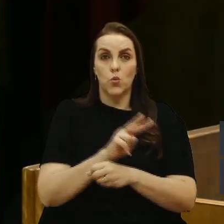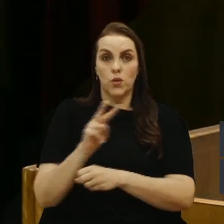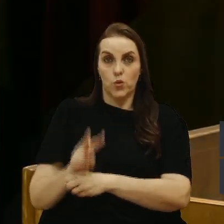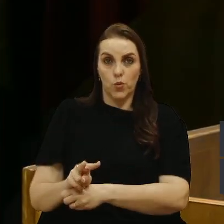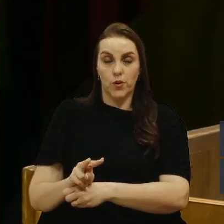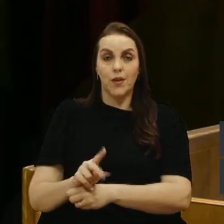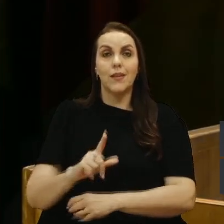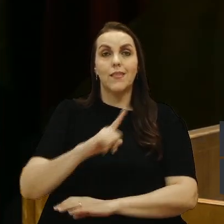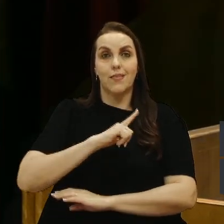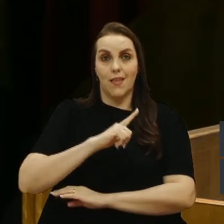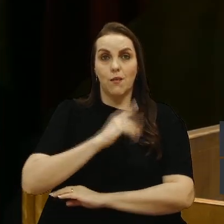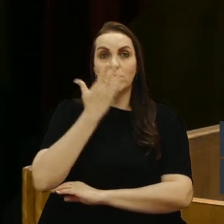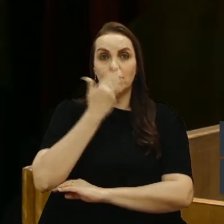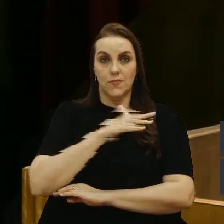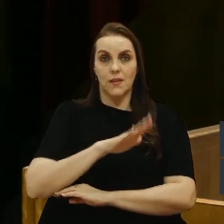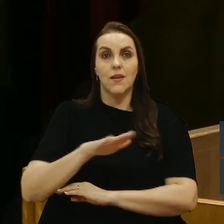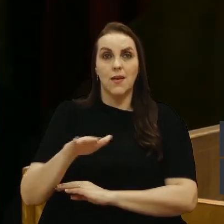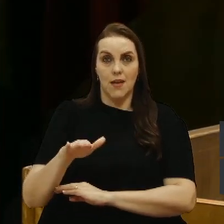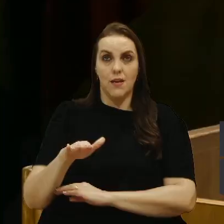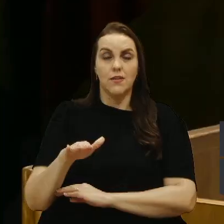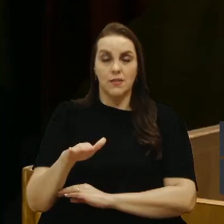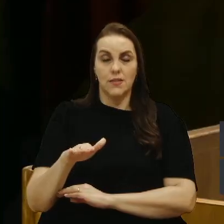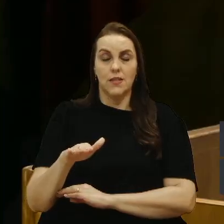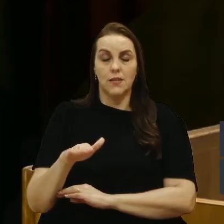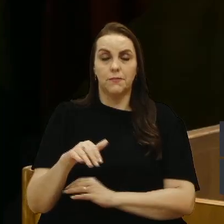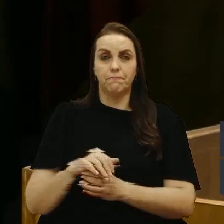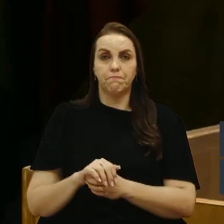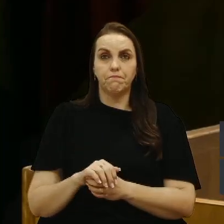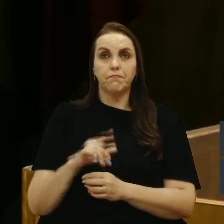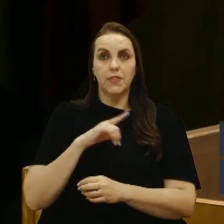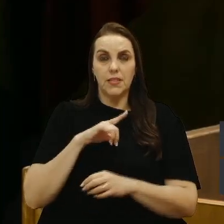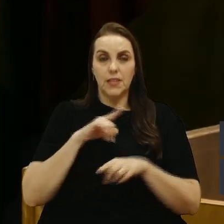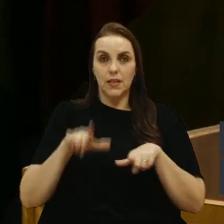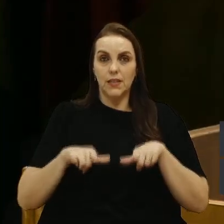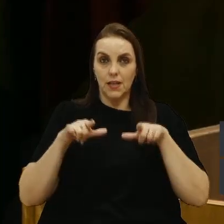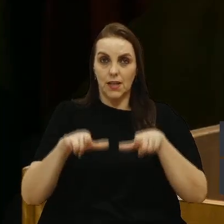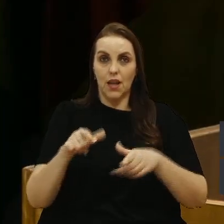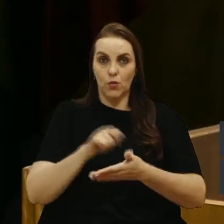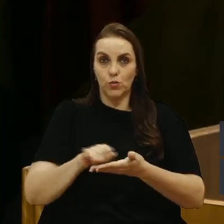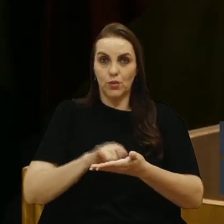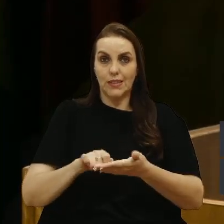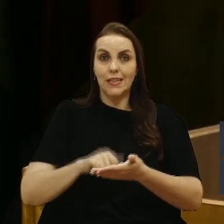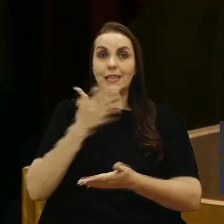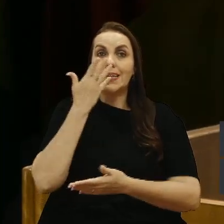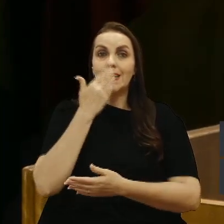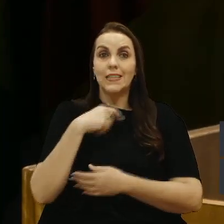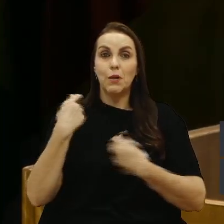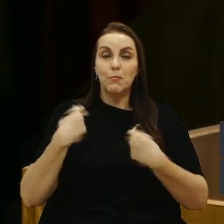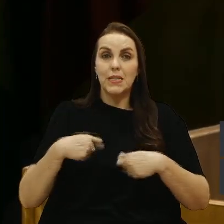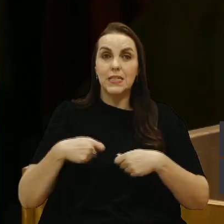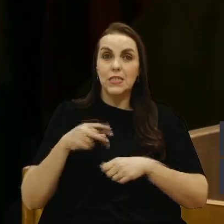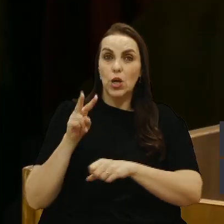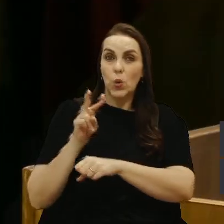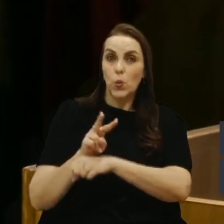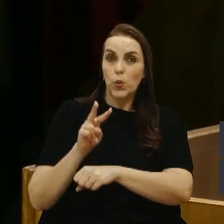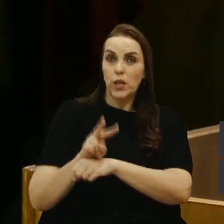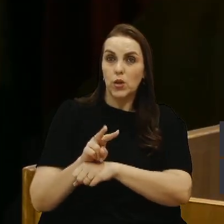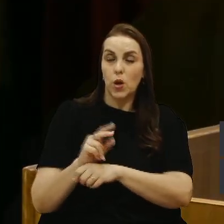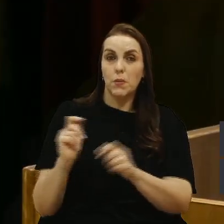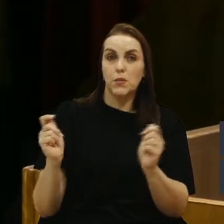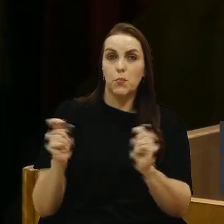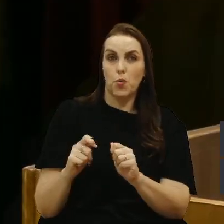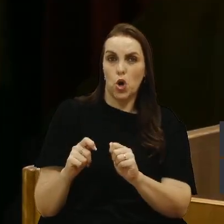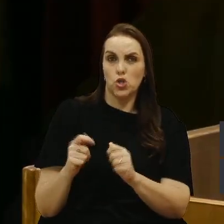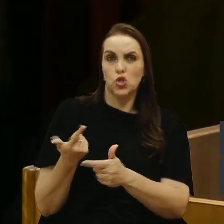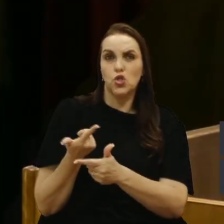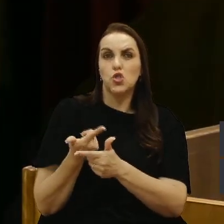temos crianças que estão classificadas como crianças que necessitam de um cuidador, mas podem dividi-lo, né,